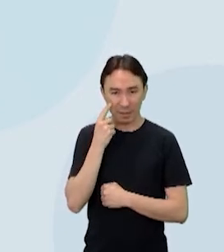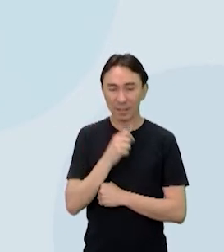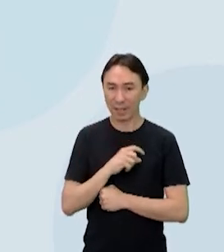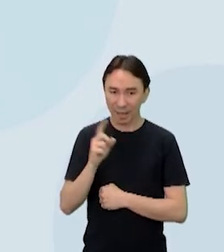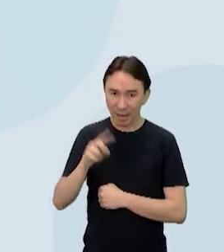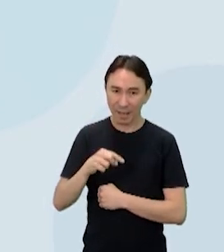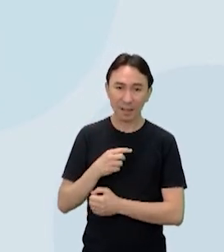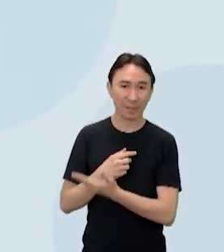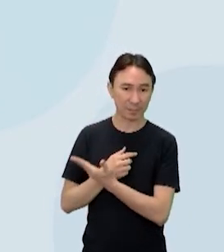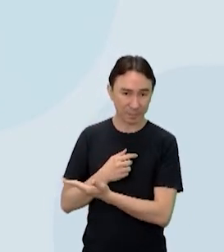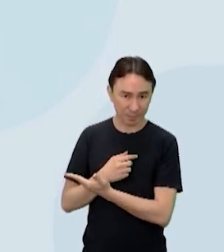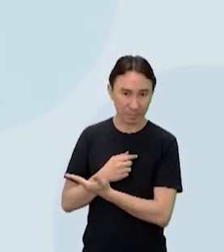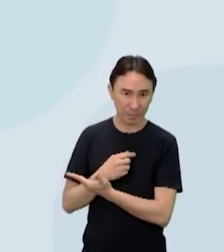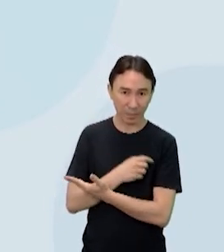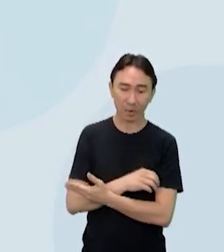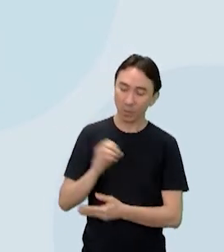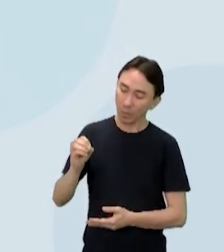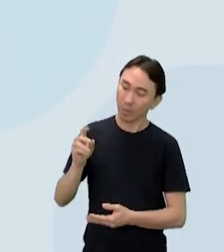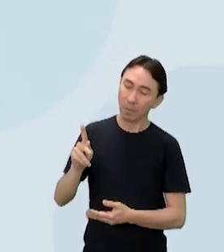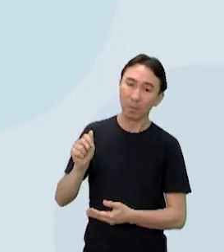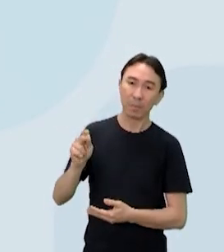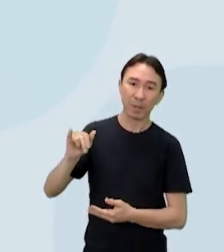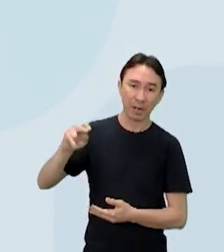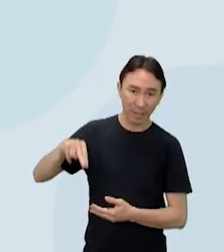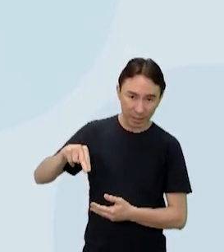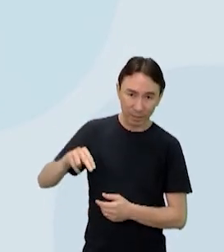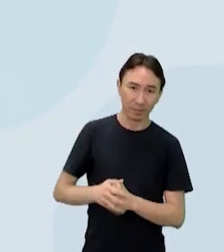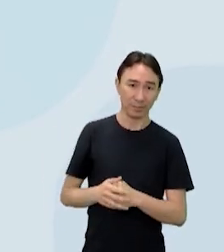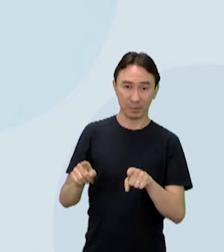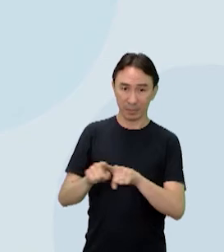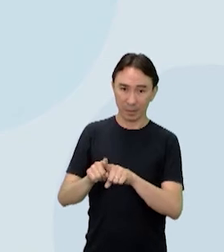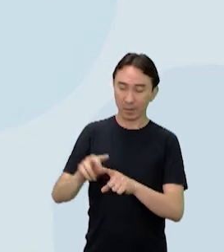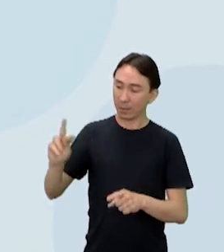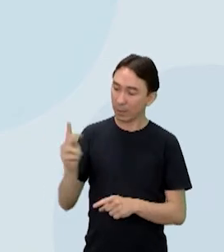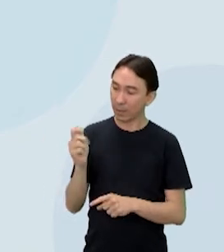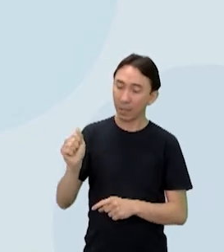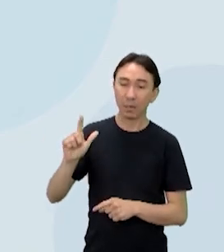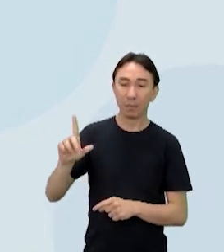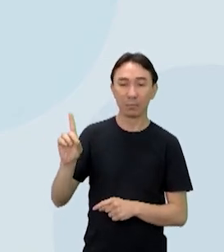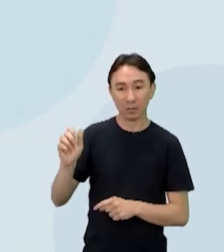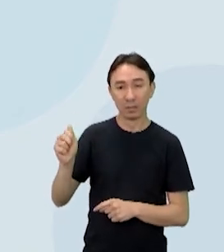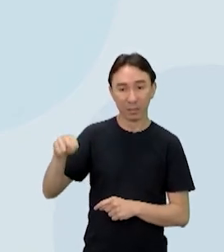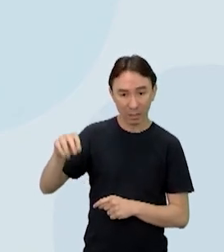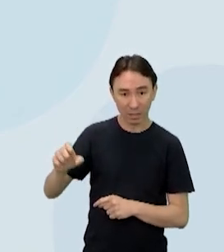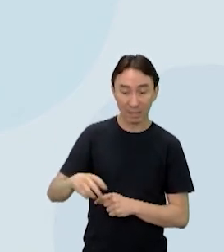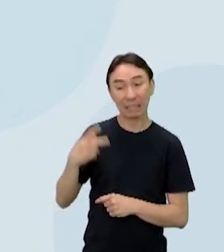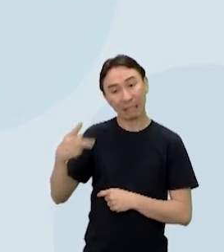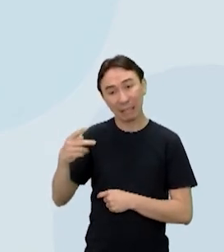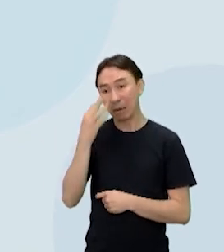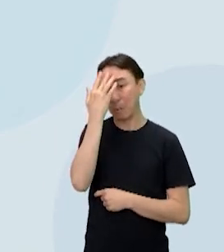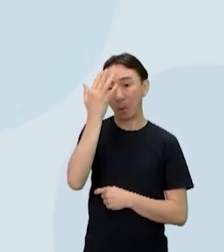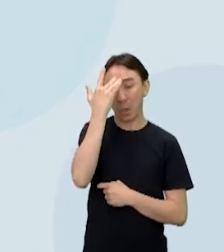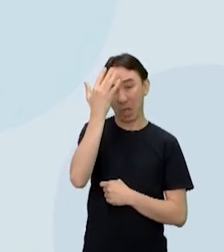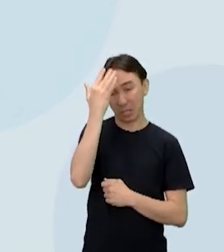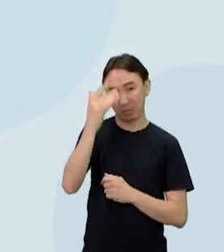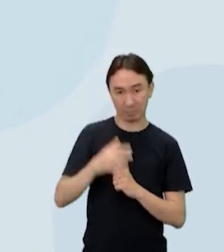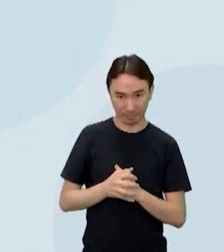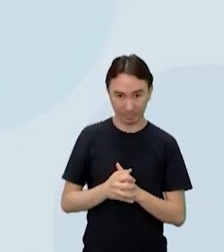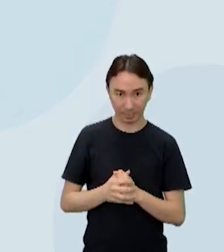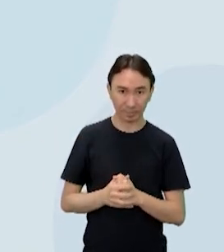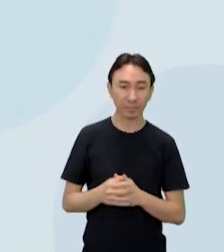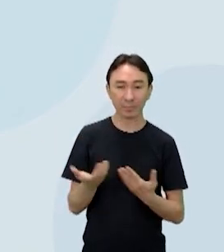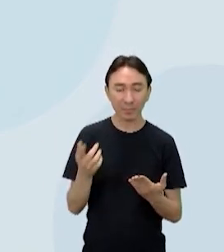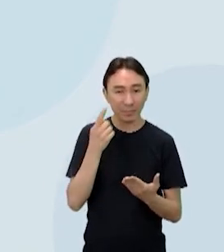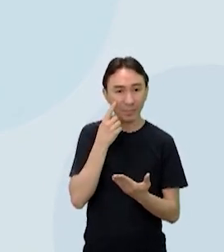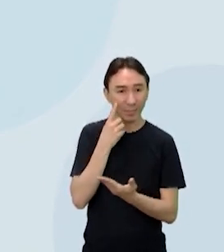eles deram o nome deles aí para a hipótese. De acordo com eles, a origem dos organismos vivos encontrava-se